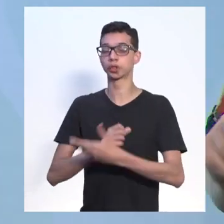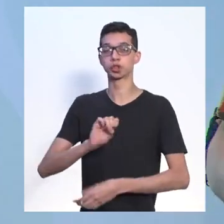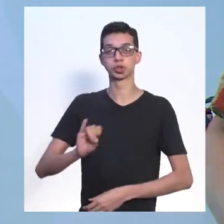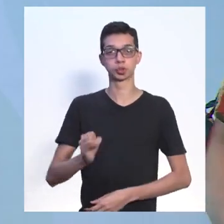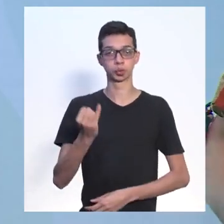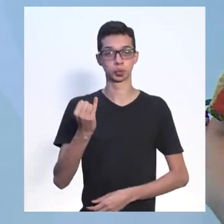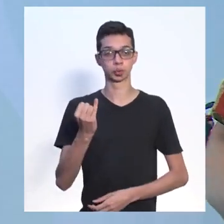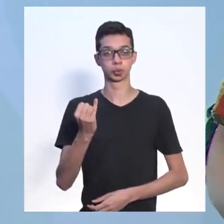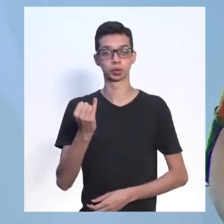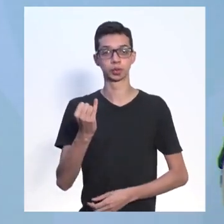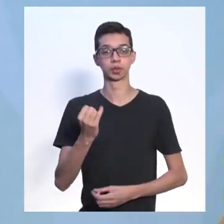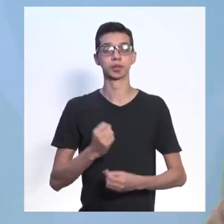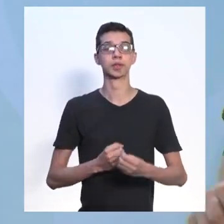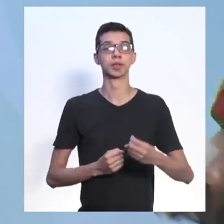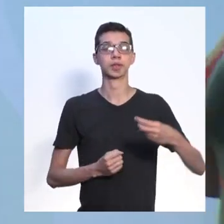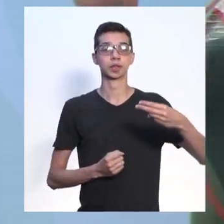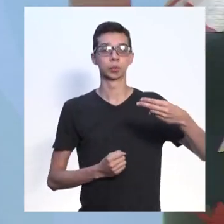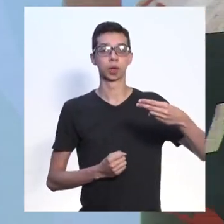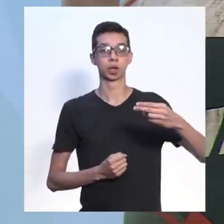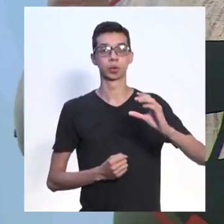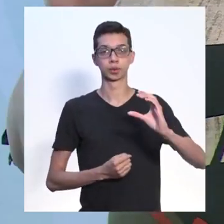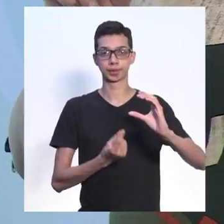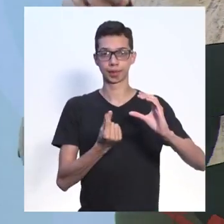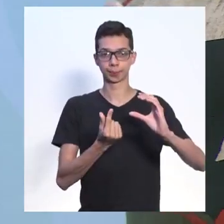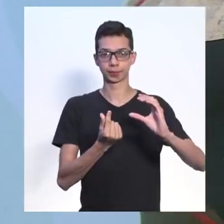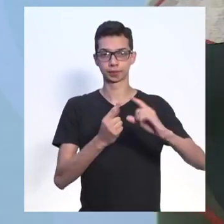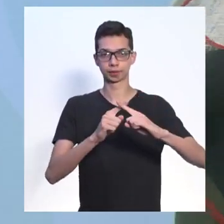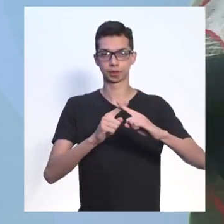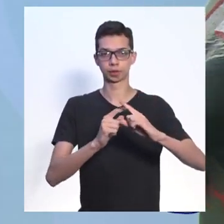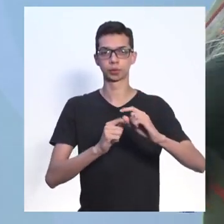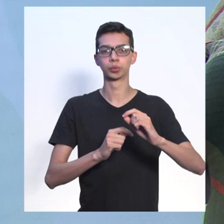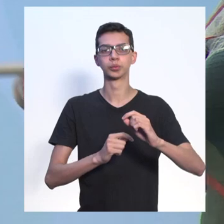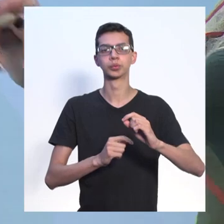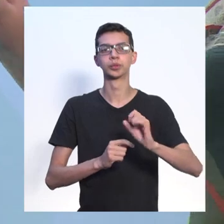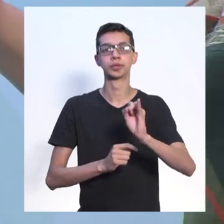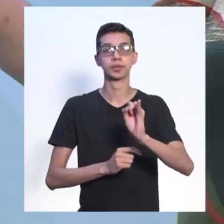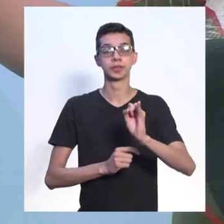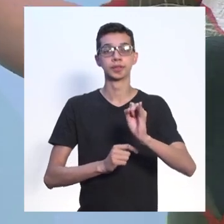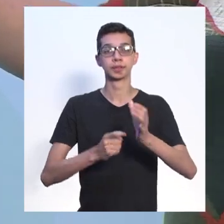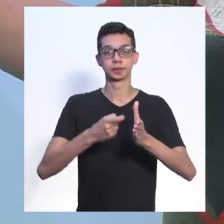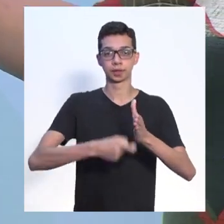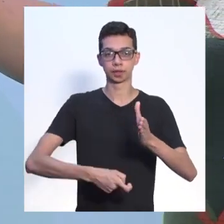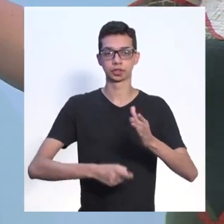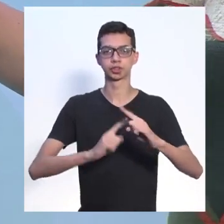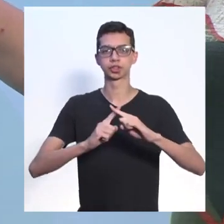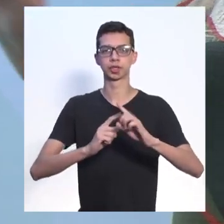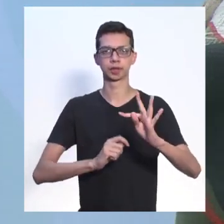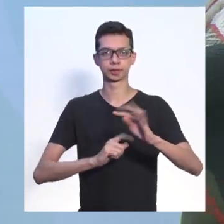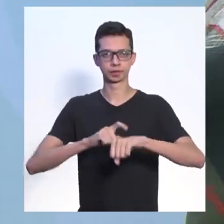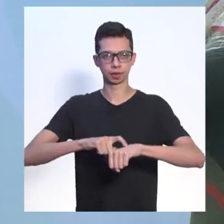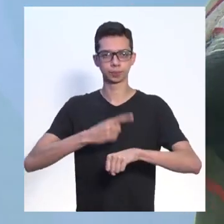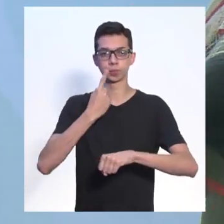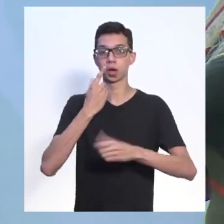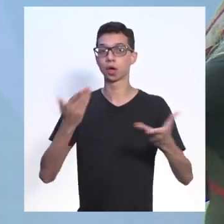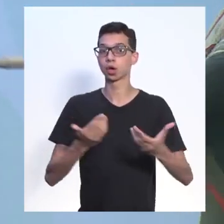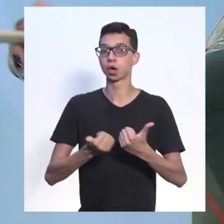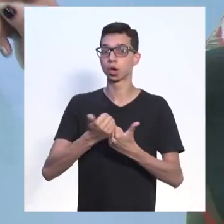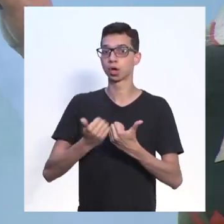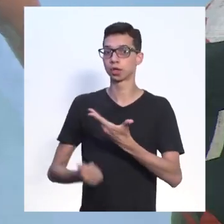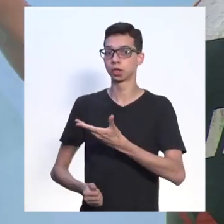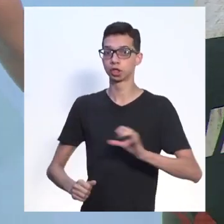capital vezes taxa vezes tempo. Só que olha como é que ficou a substituição agora. Juro que é